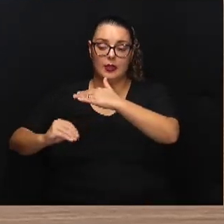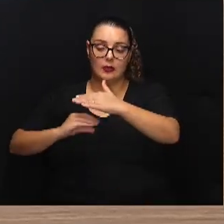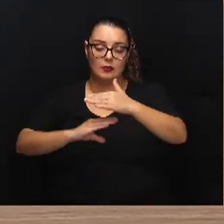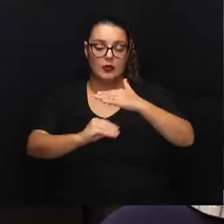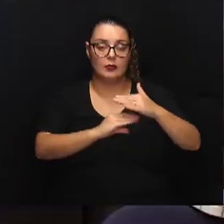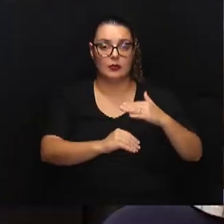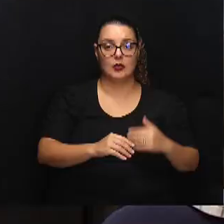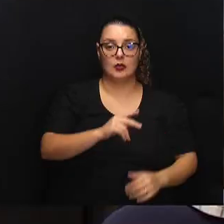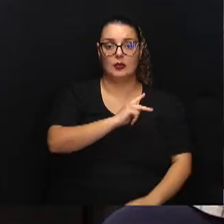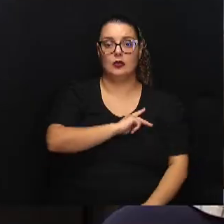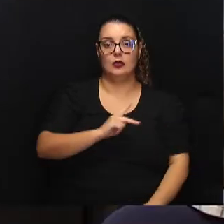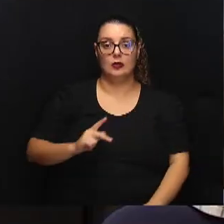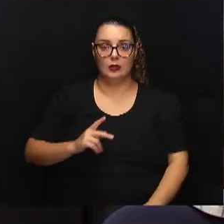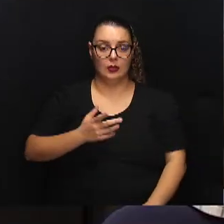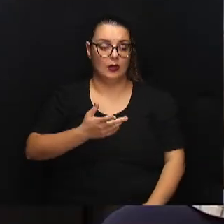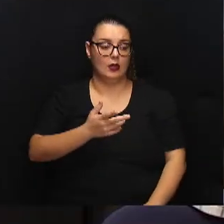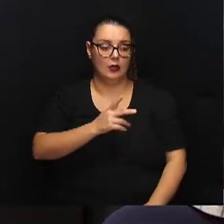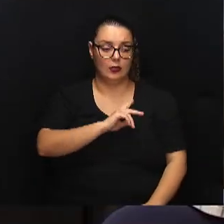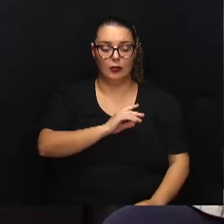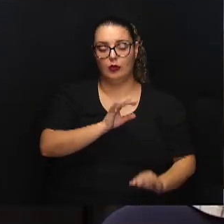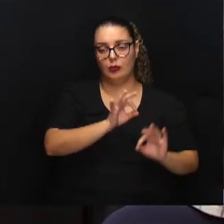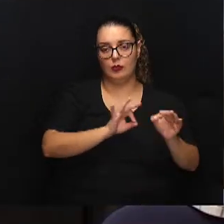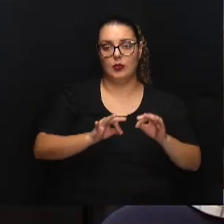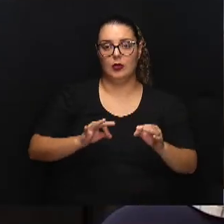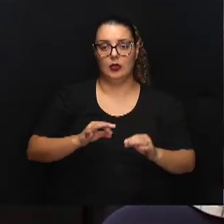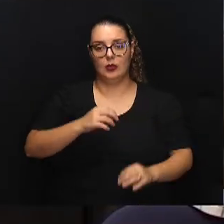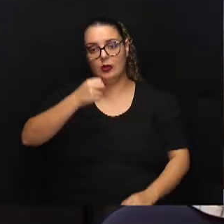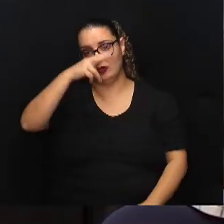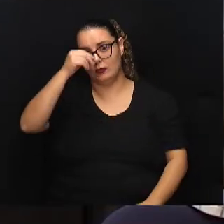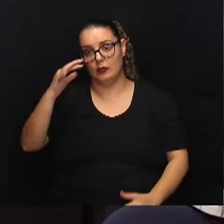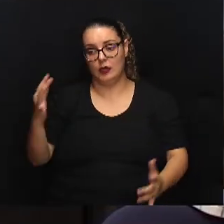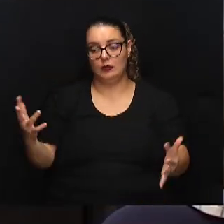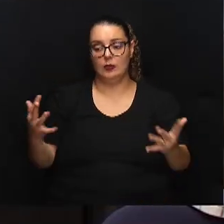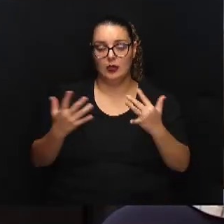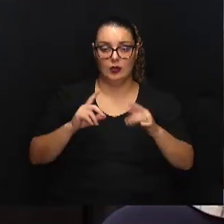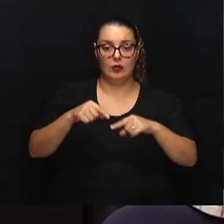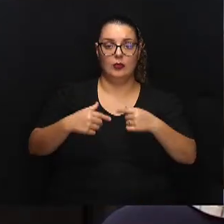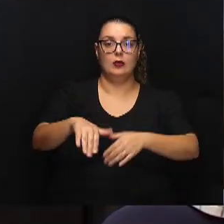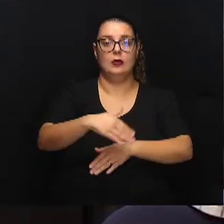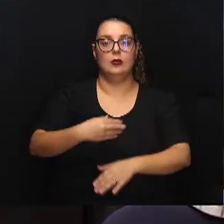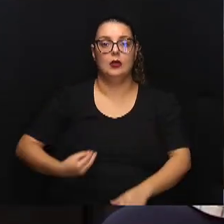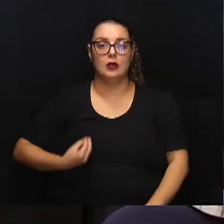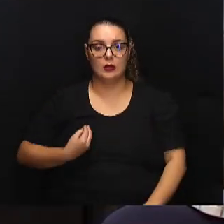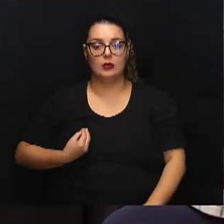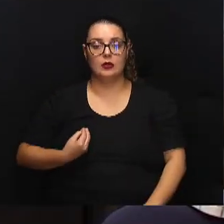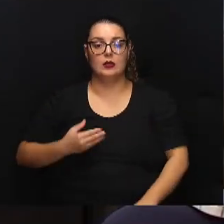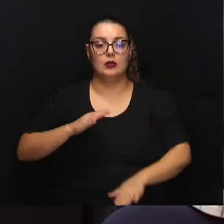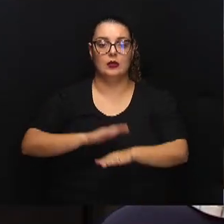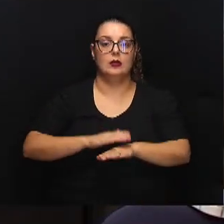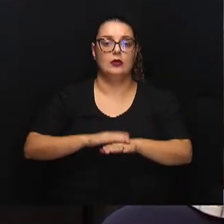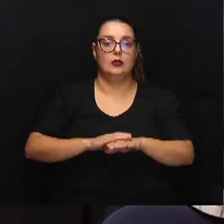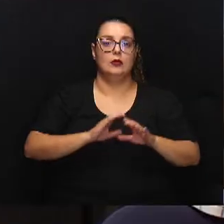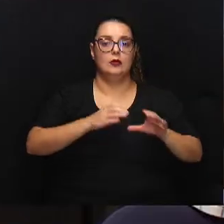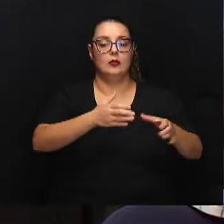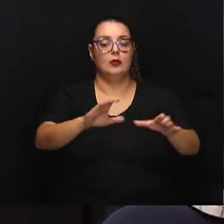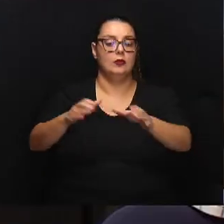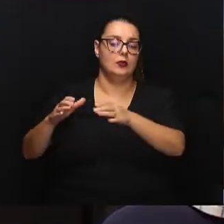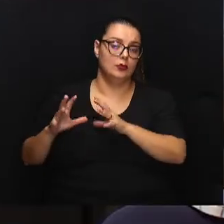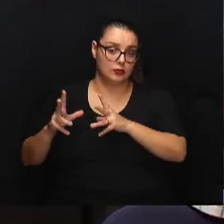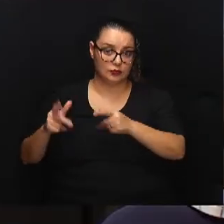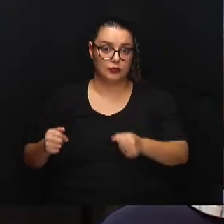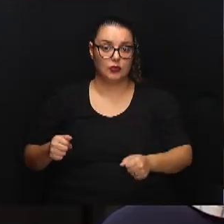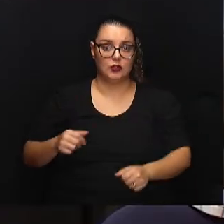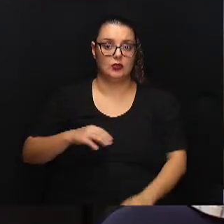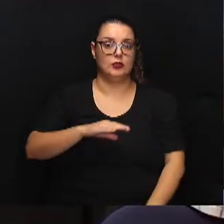que seja muito exitoso, acaba muitas vezes atraindo, né, outros moradores. Então você tem que fazer uma ação coletiva. Ele fez uma proposta para que